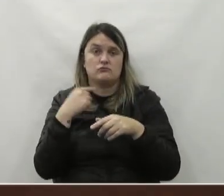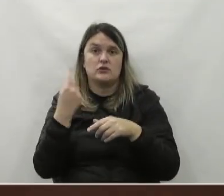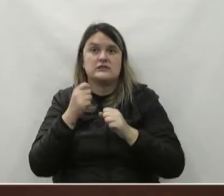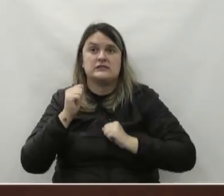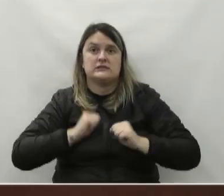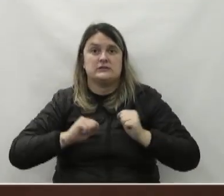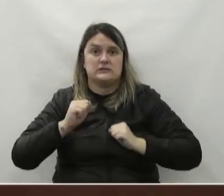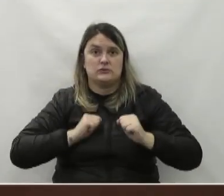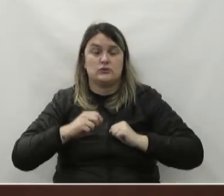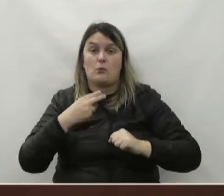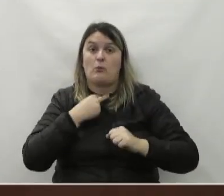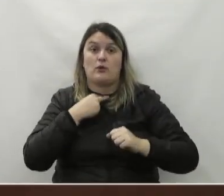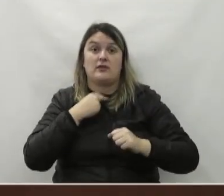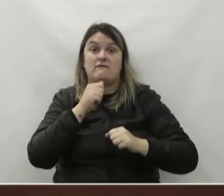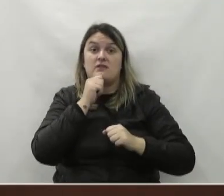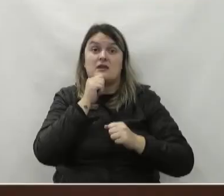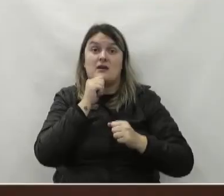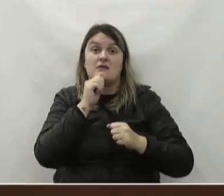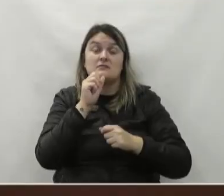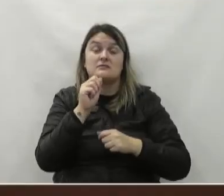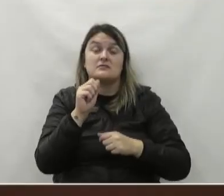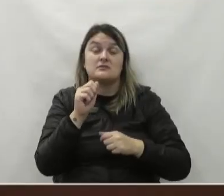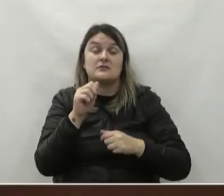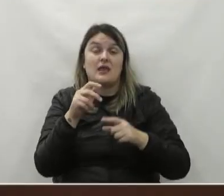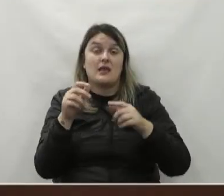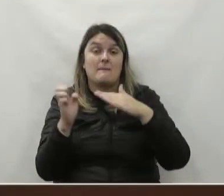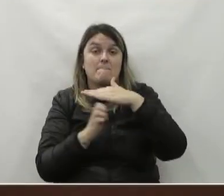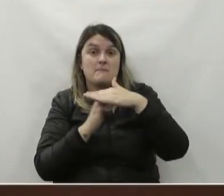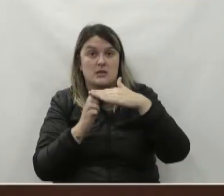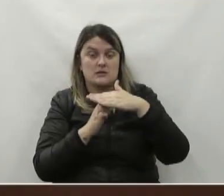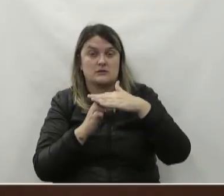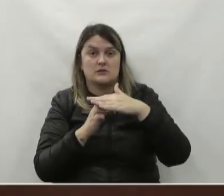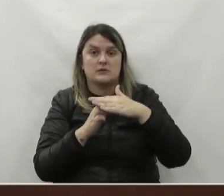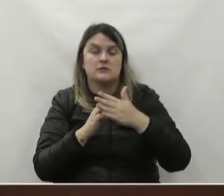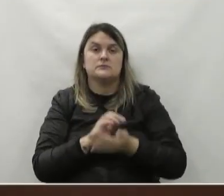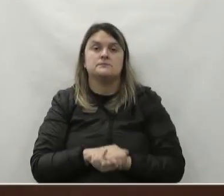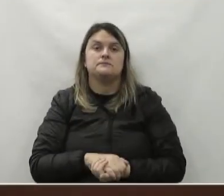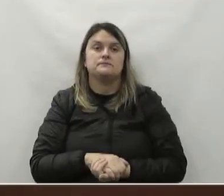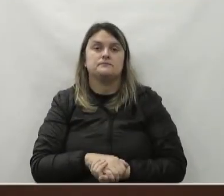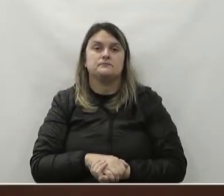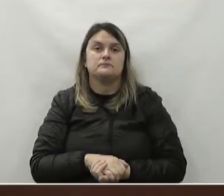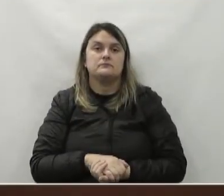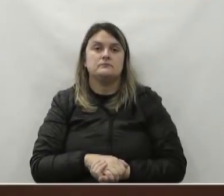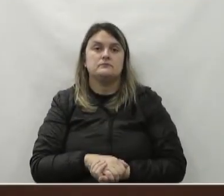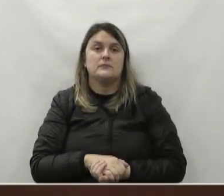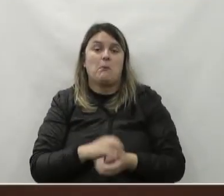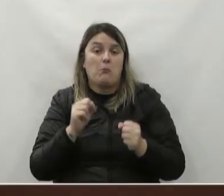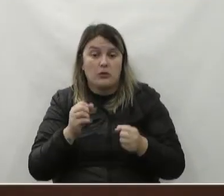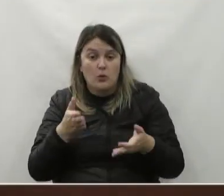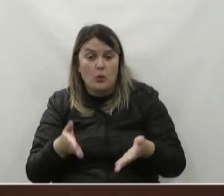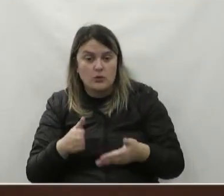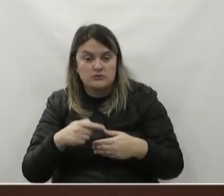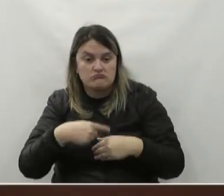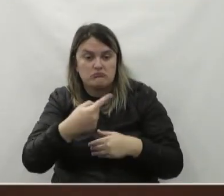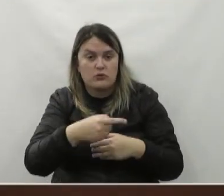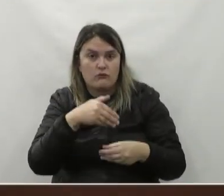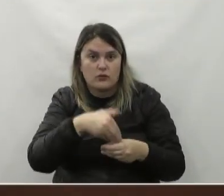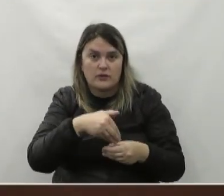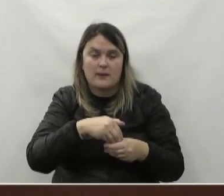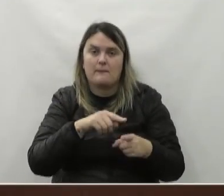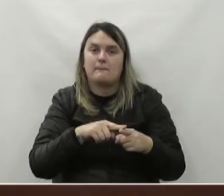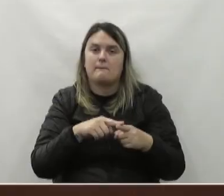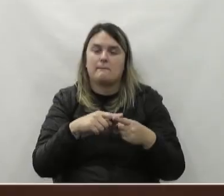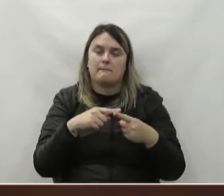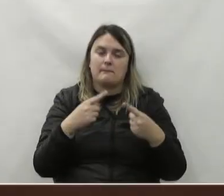cobrança há muito tempo e poderíamos realmente ter feito uma extraordinária e votado hoje mesmo. Mas, como